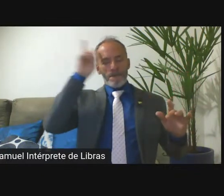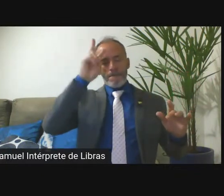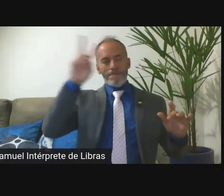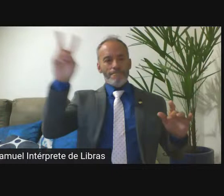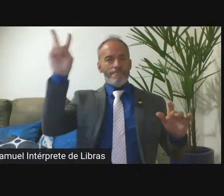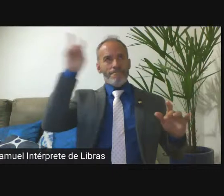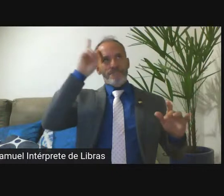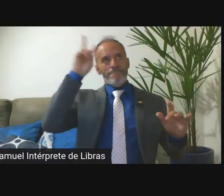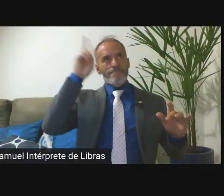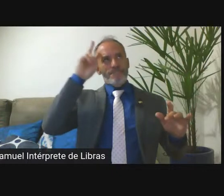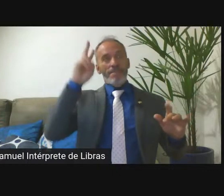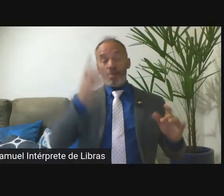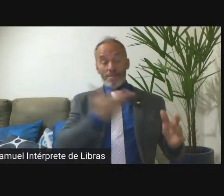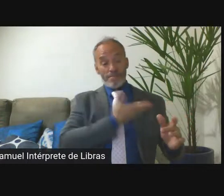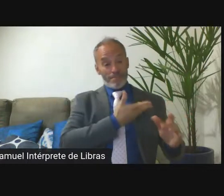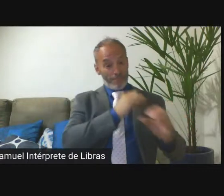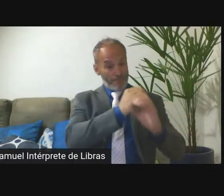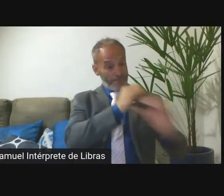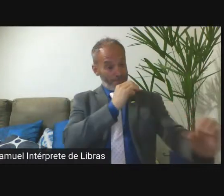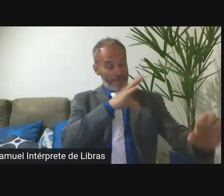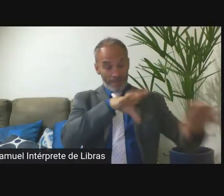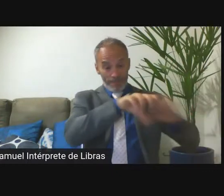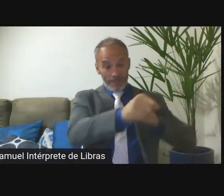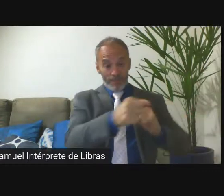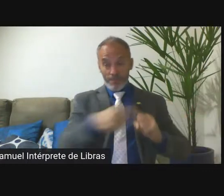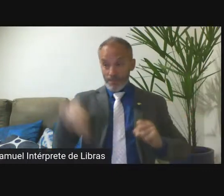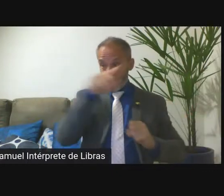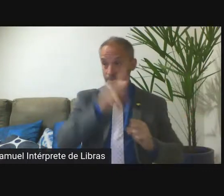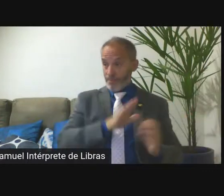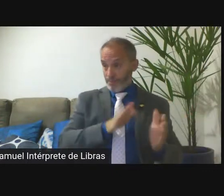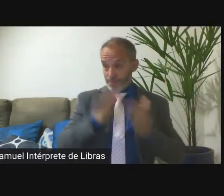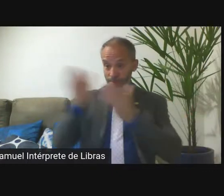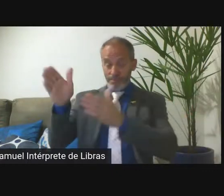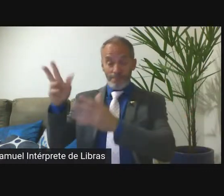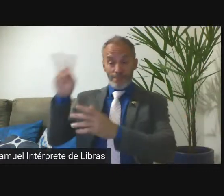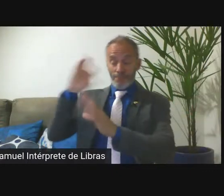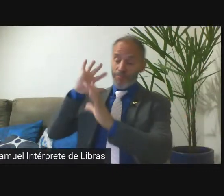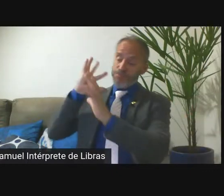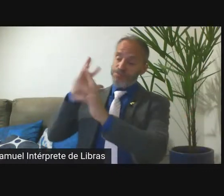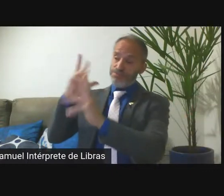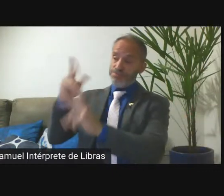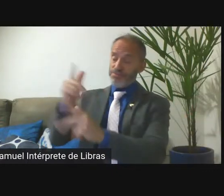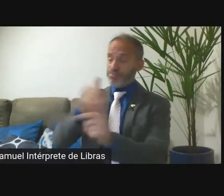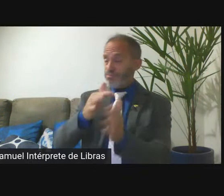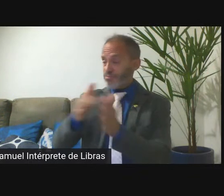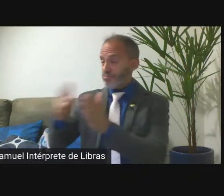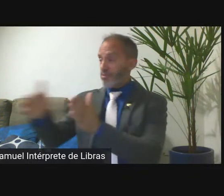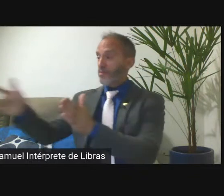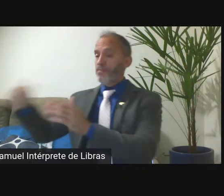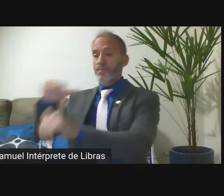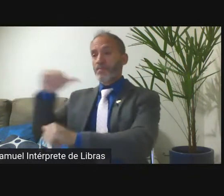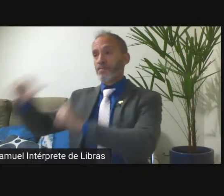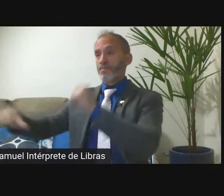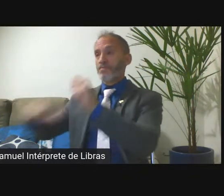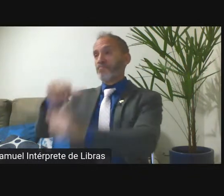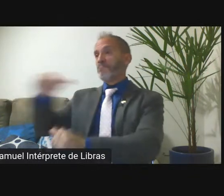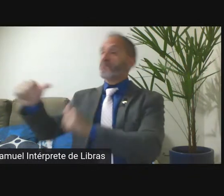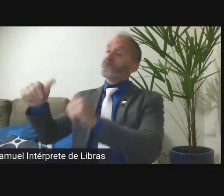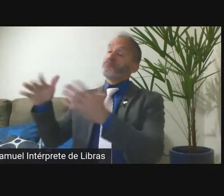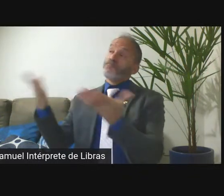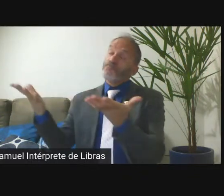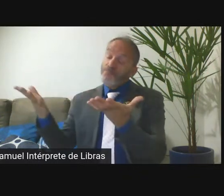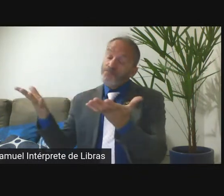Caros amigos engenheiros, agora é a nossa vez de fazer história. E quem sabe, mudá-la.